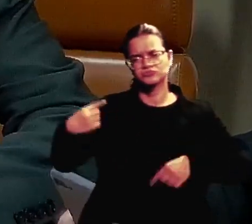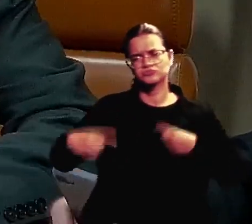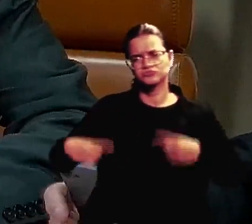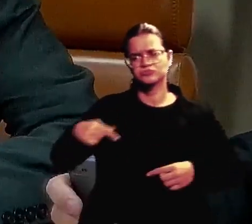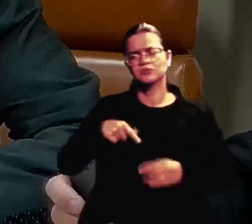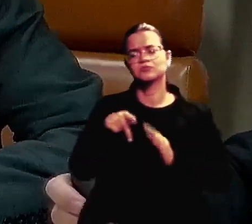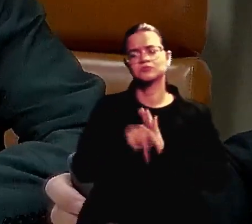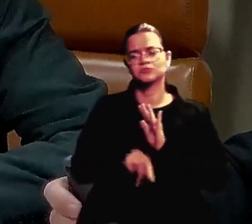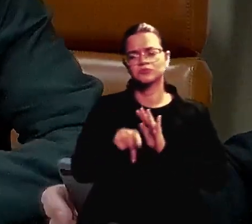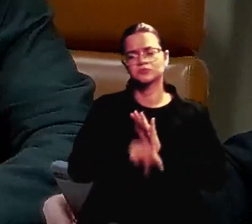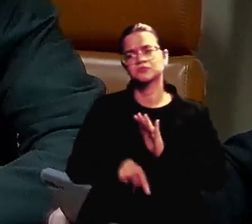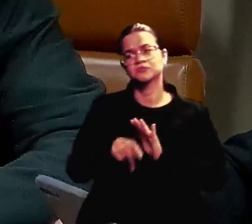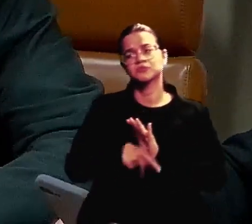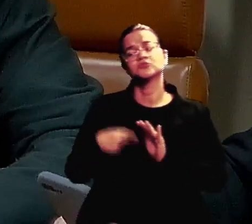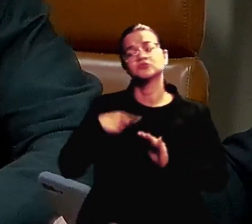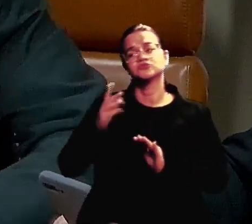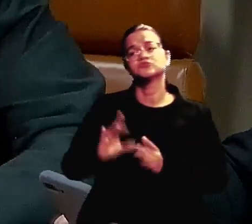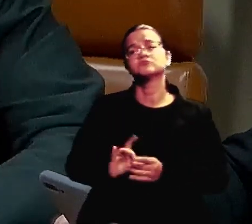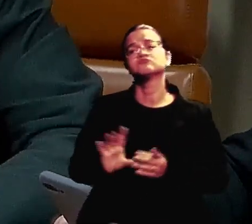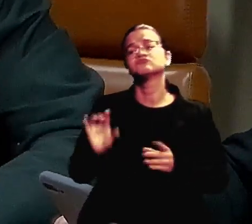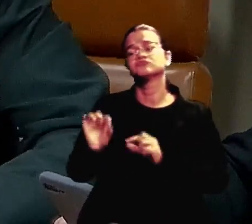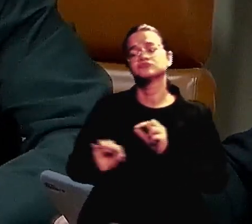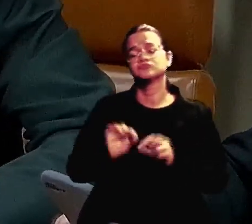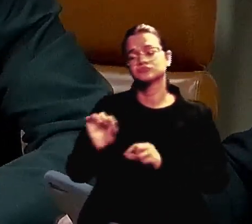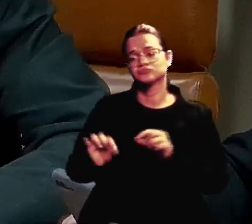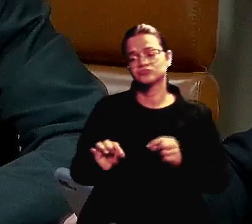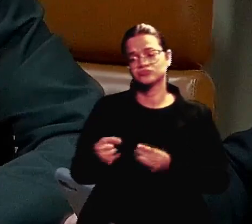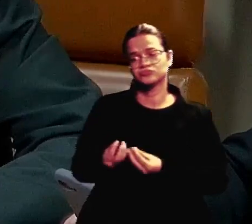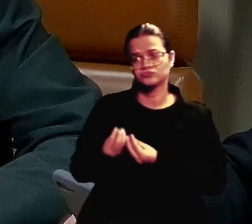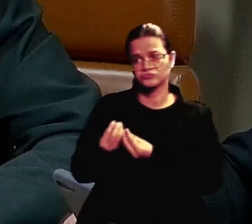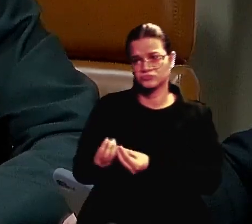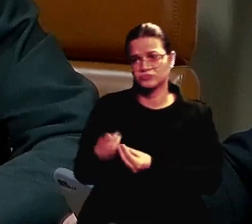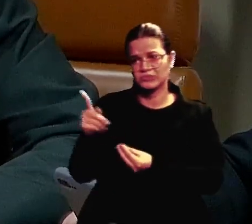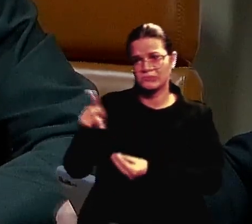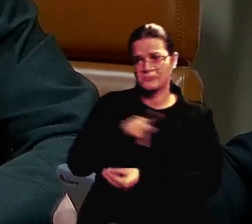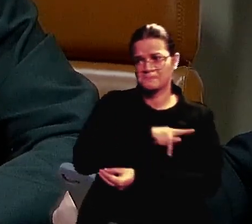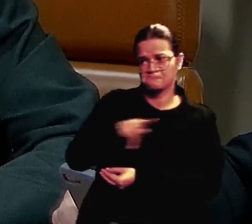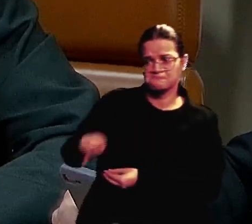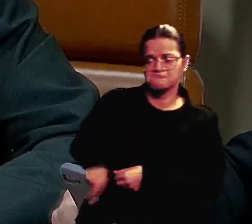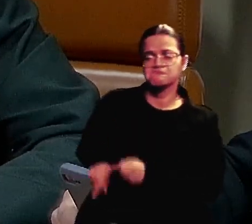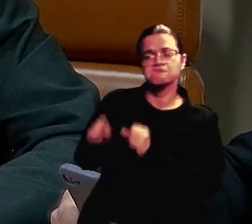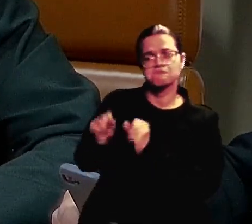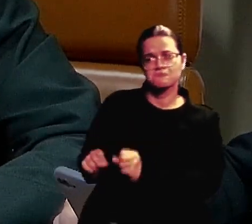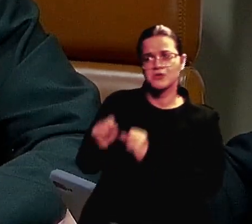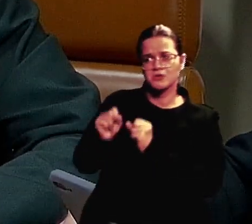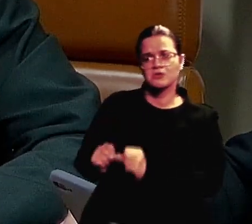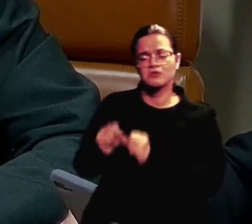projeto, e eu dei a liberdade para o presidente